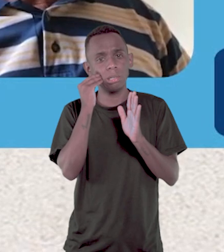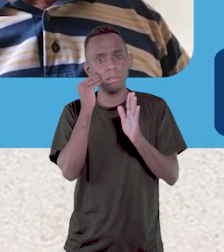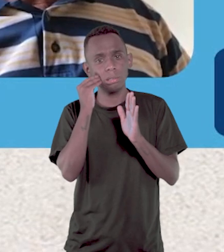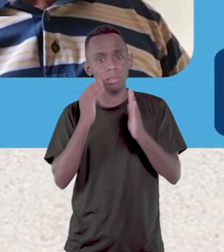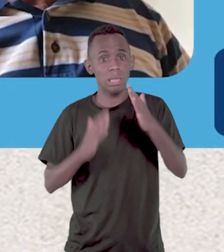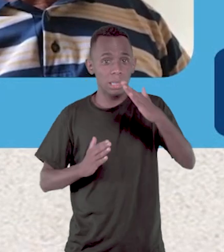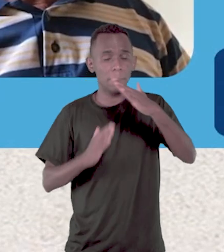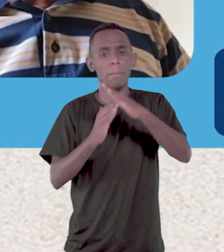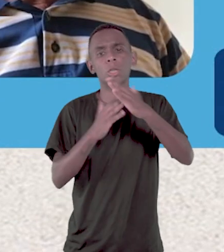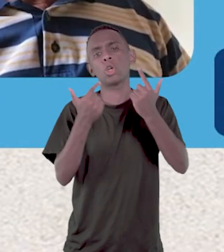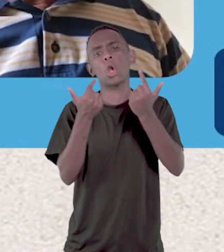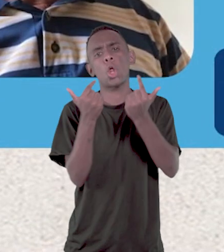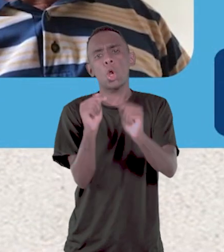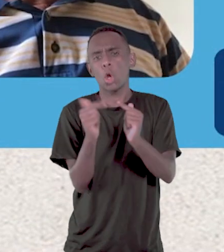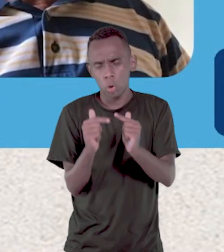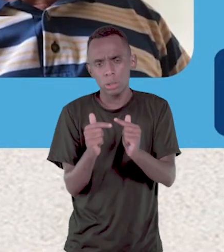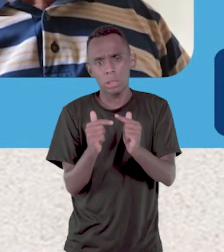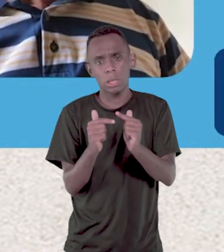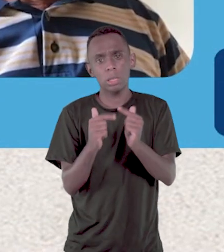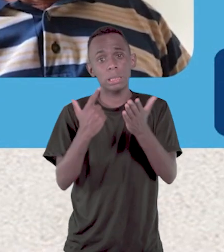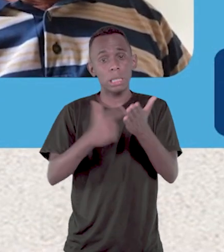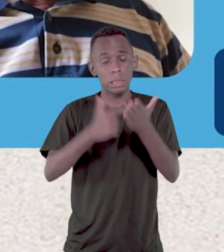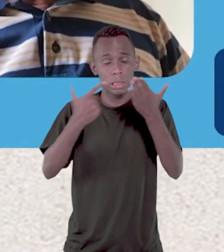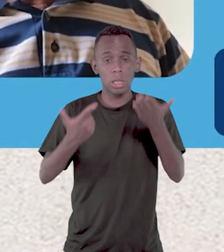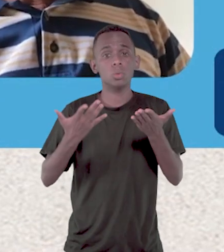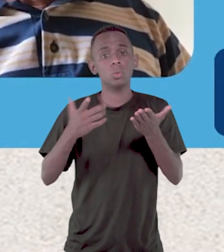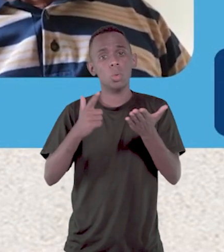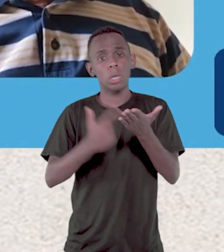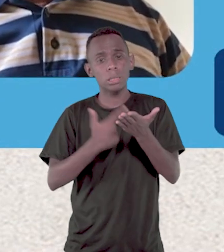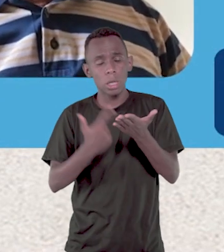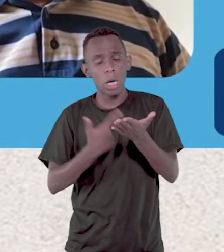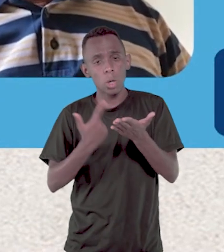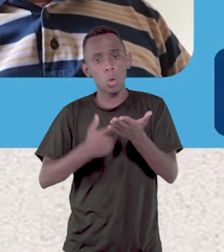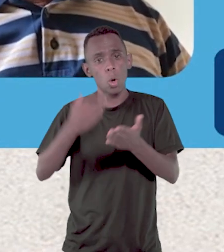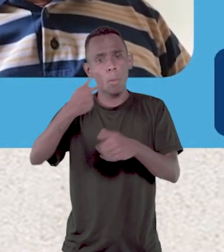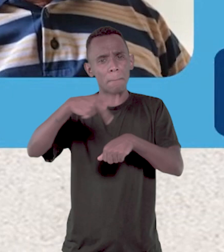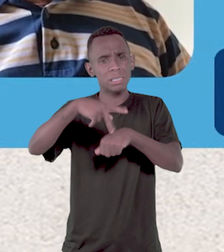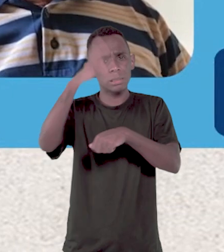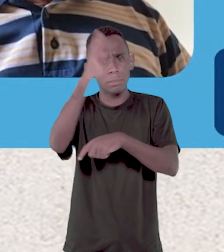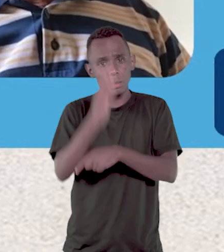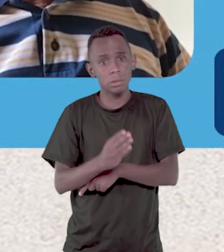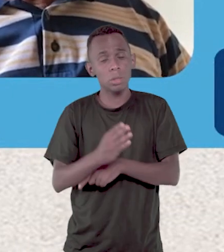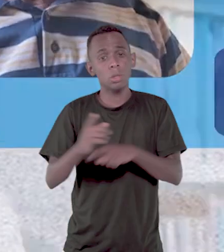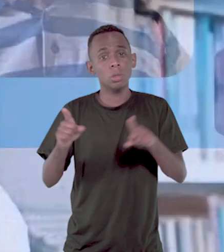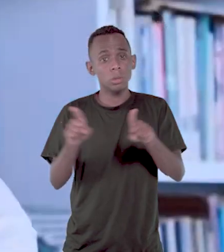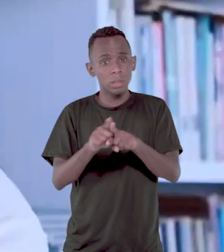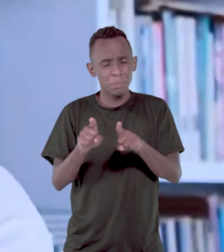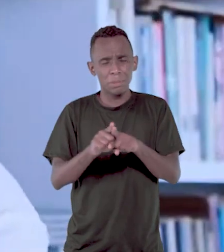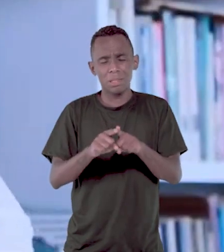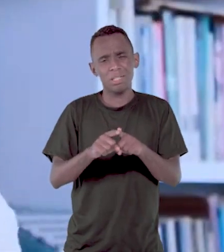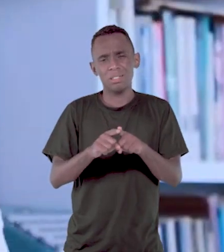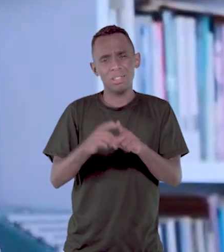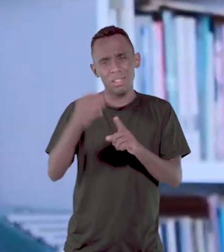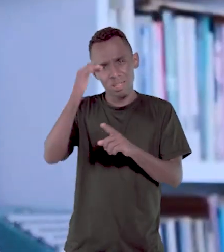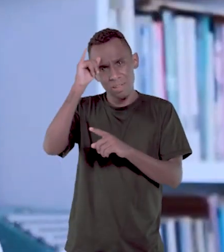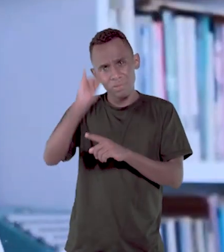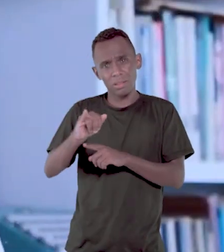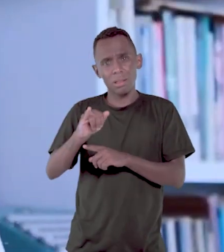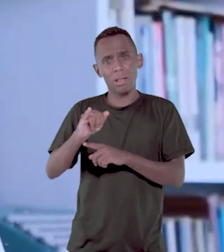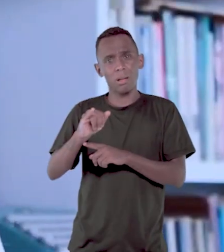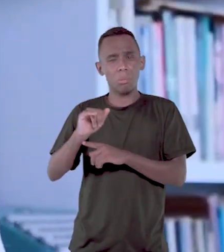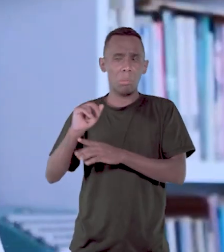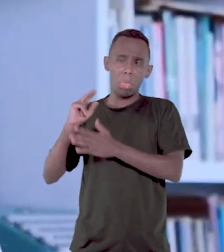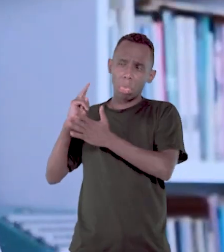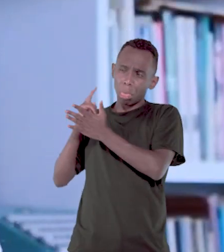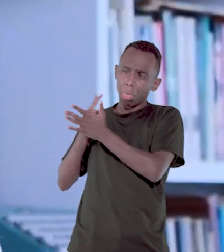tentar romper com essa coisa rural também demais da literatura brasileira, e na forma como contraponto ao arcadismo